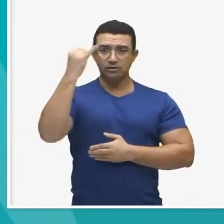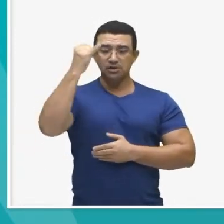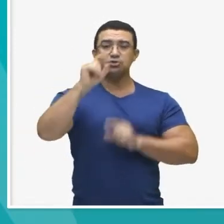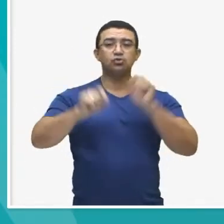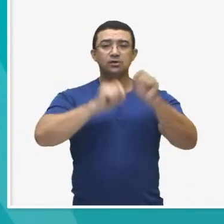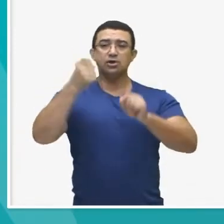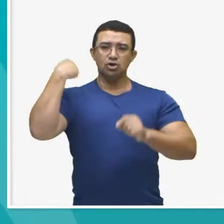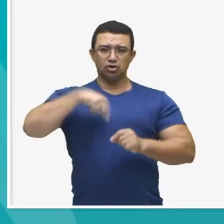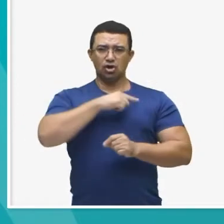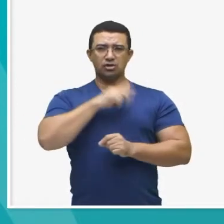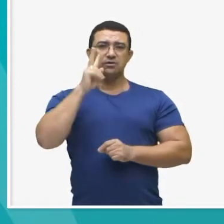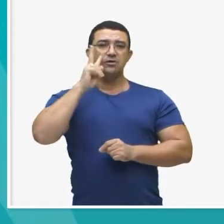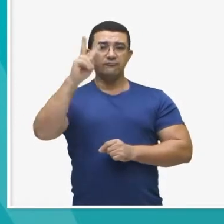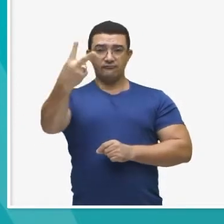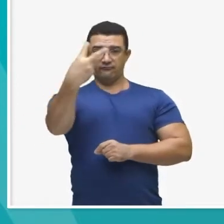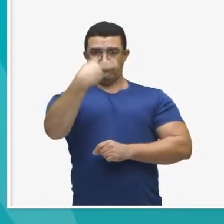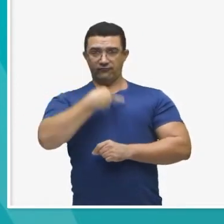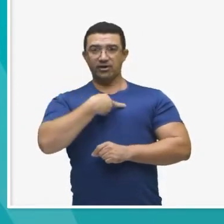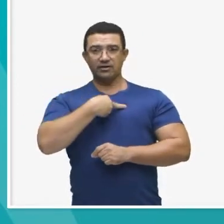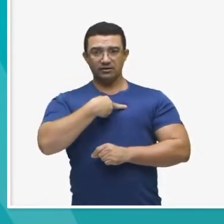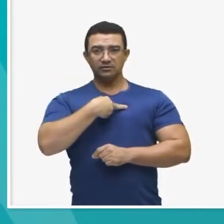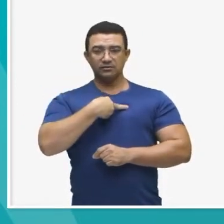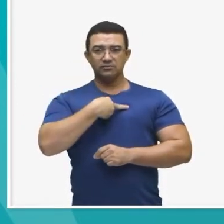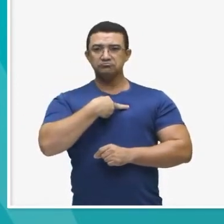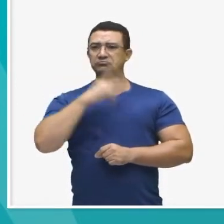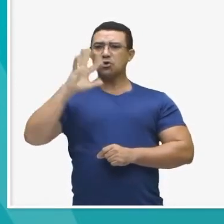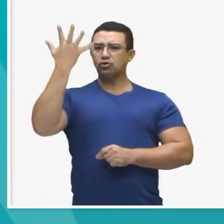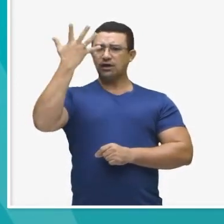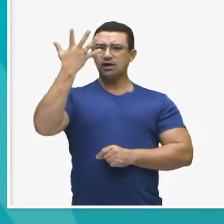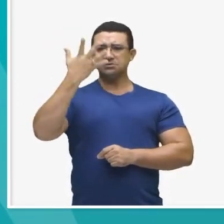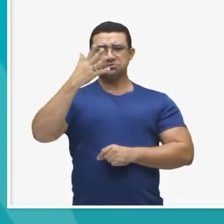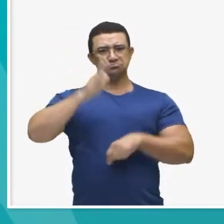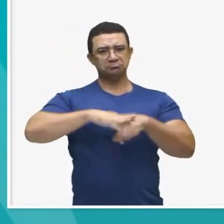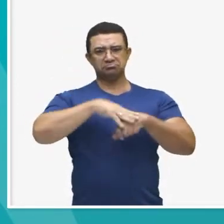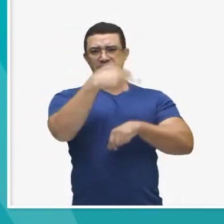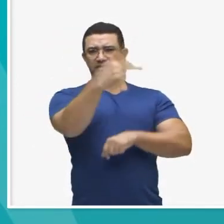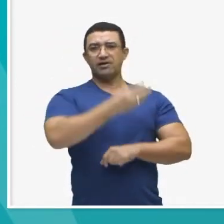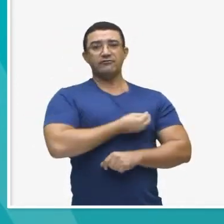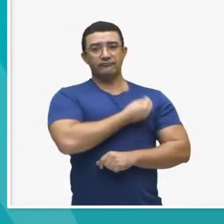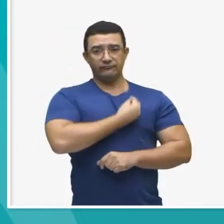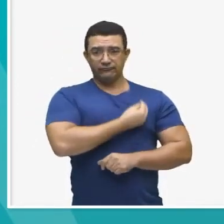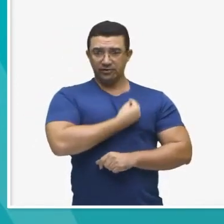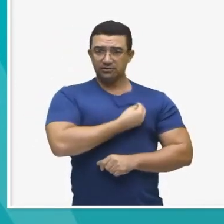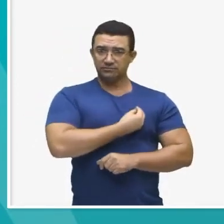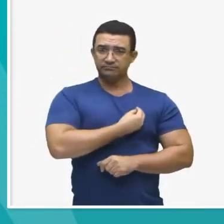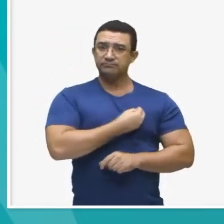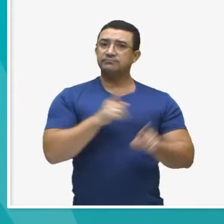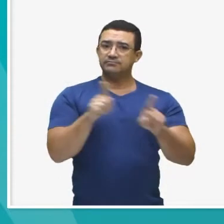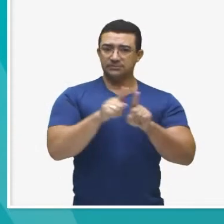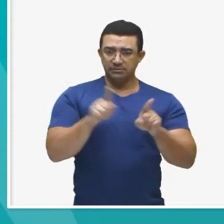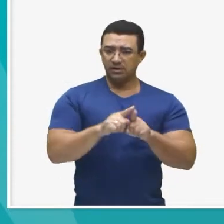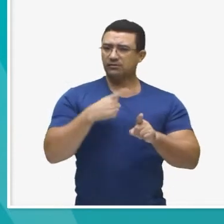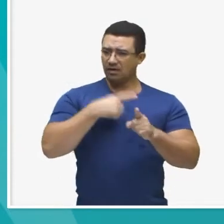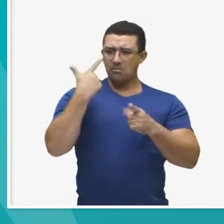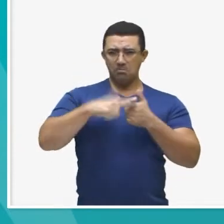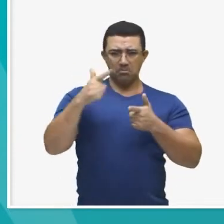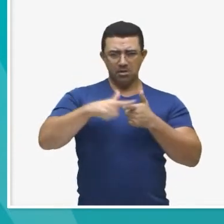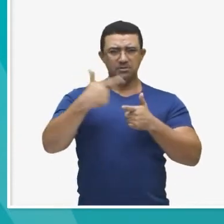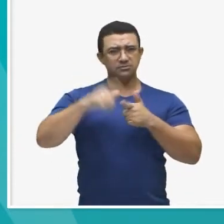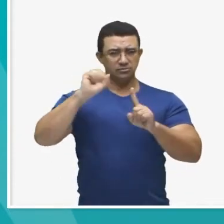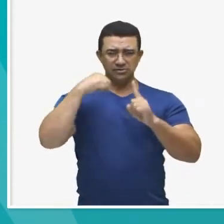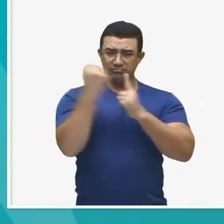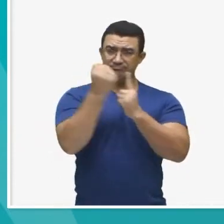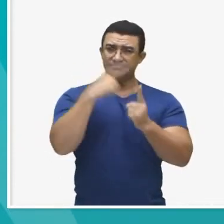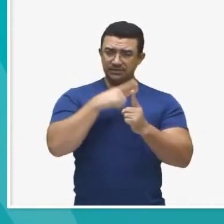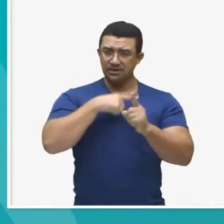conhece como epifania, beleza? Junto com isso, claro, existe sim denúncia social, existe tudo isso, mas